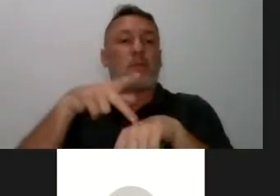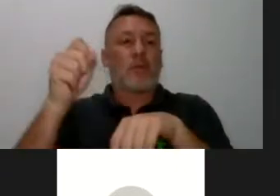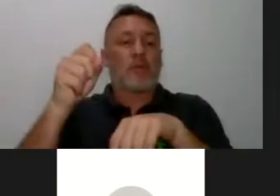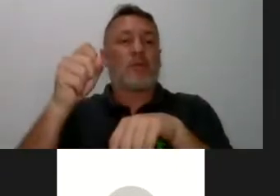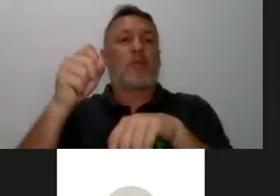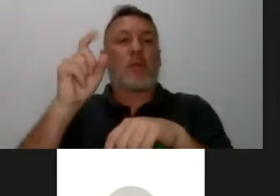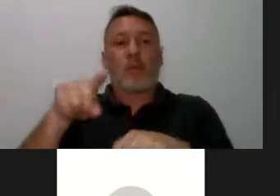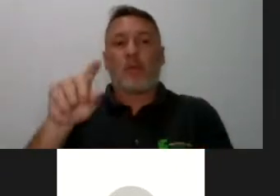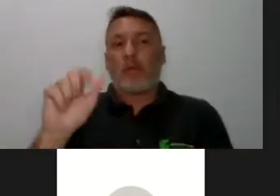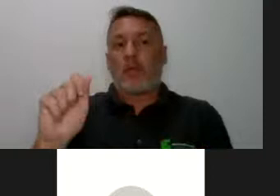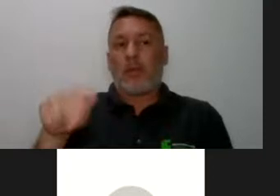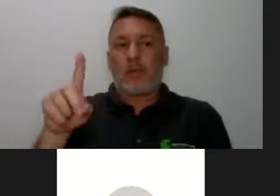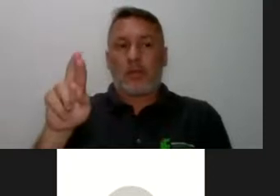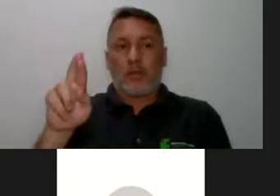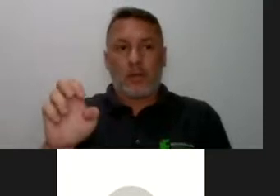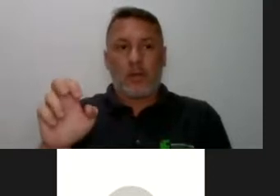sua fala.